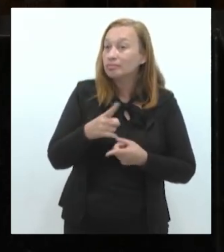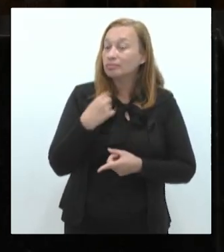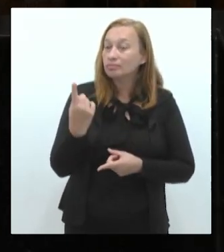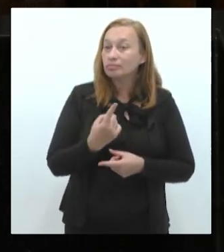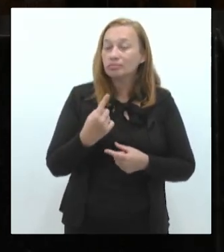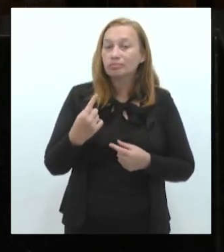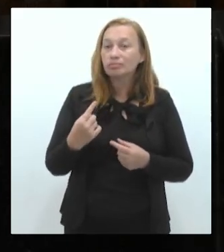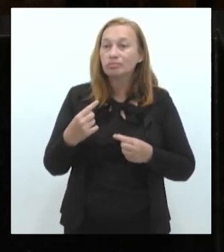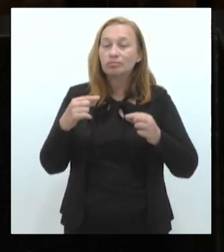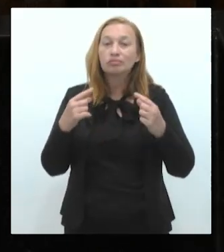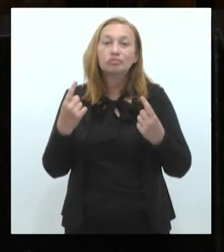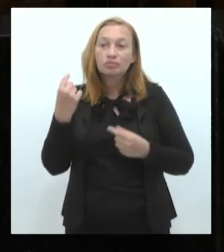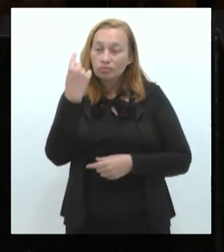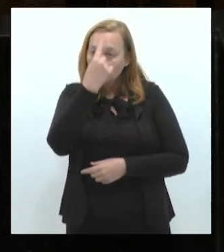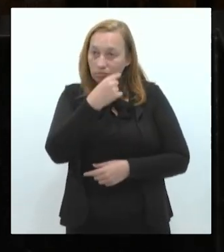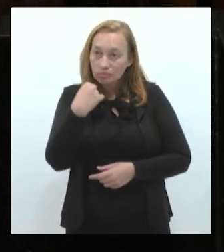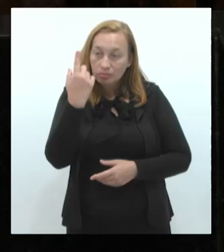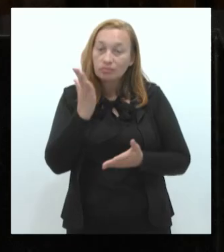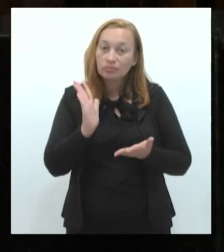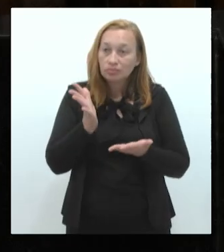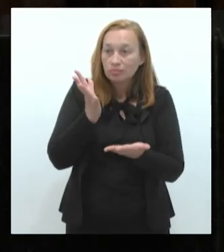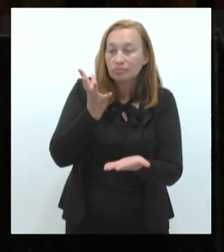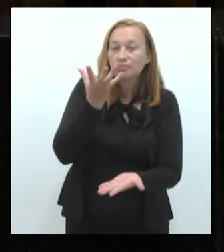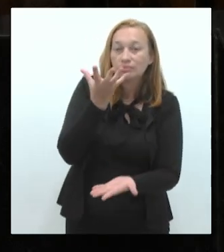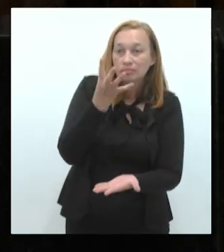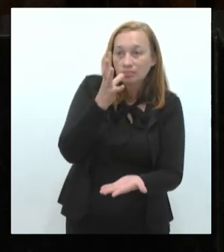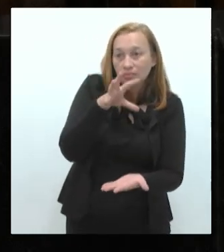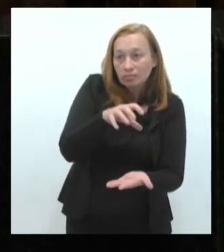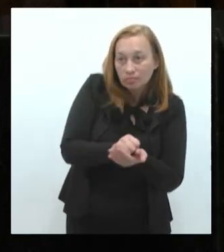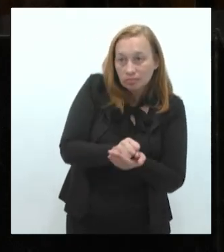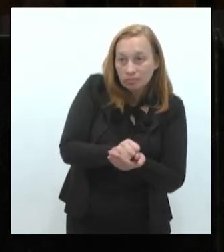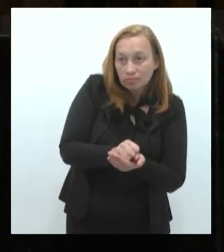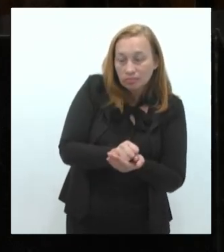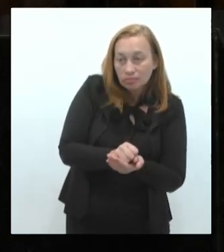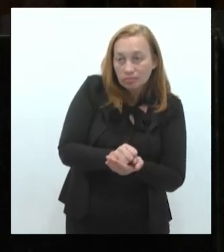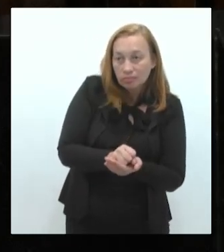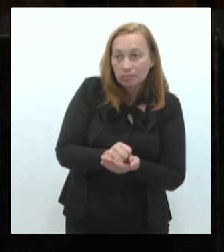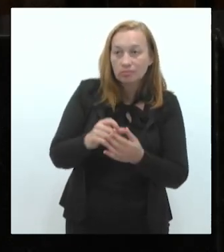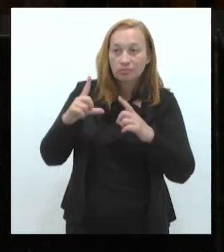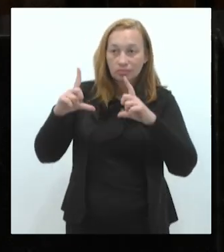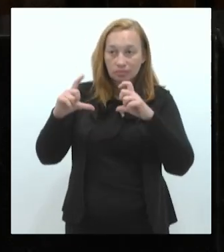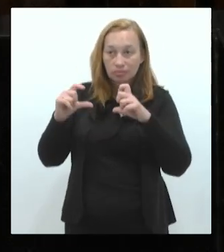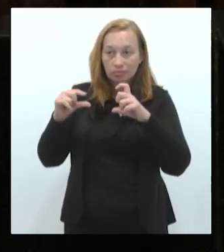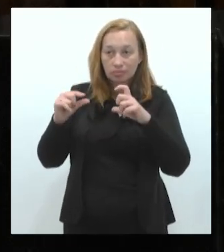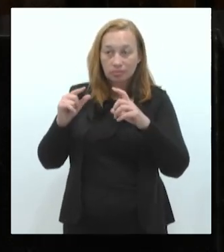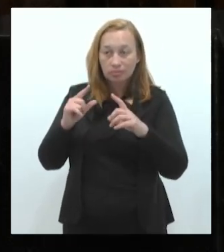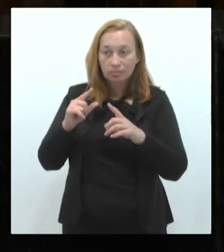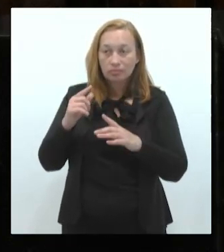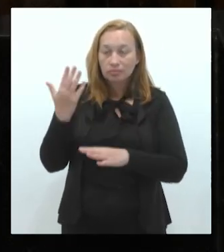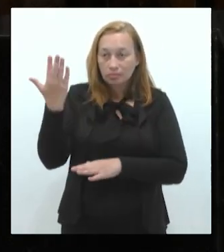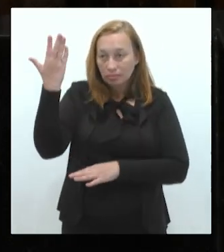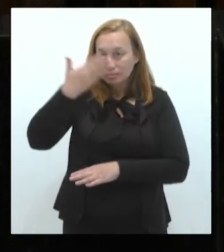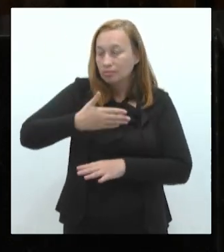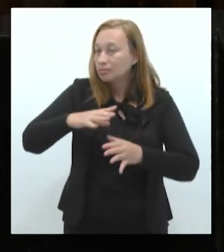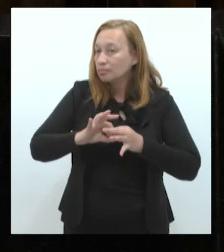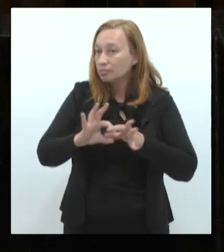já está no arquivo. A Câmara identificou, liberou a passagem.